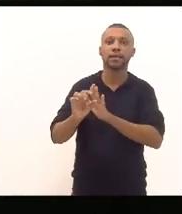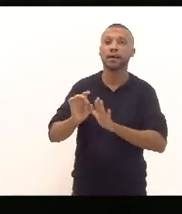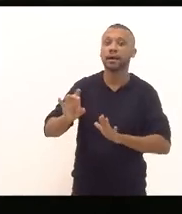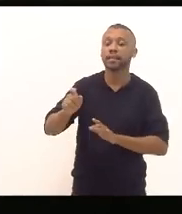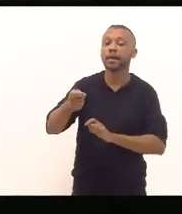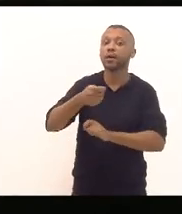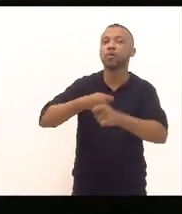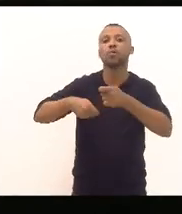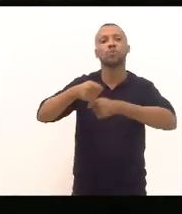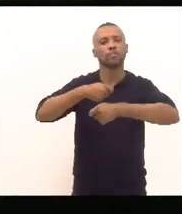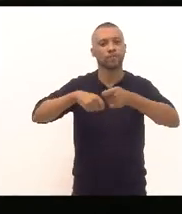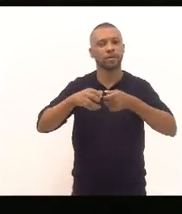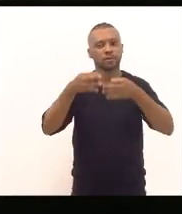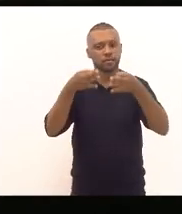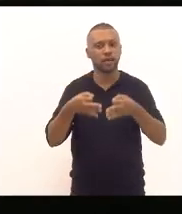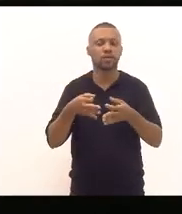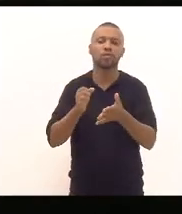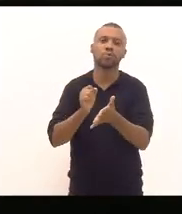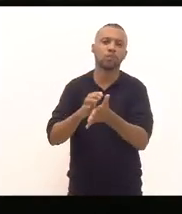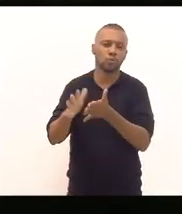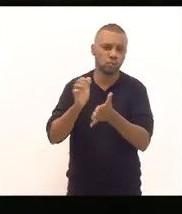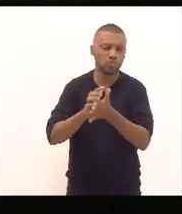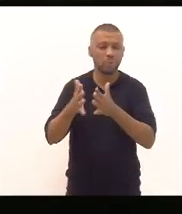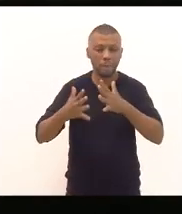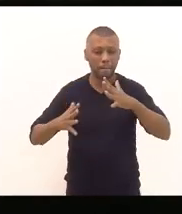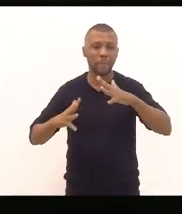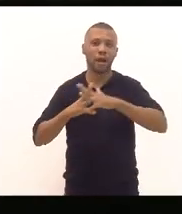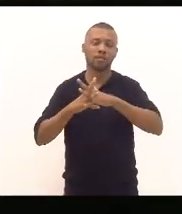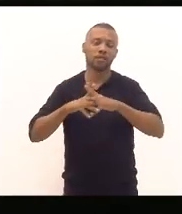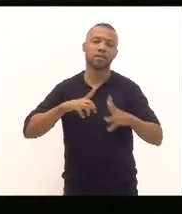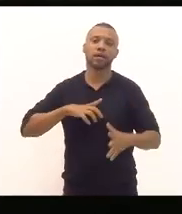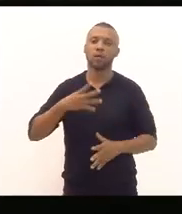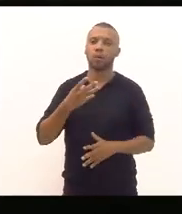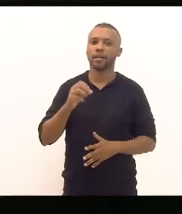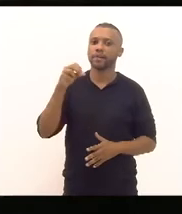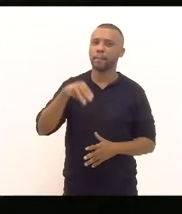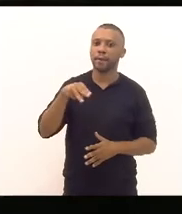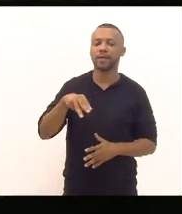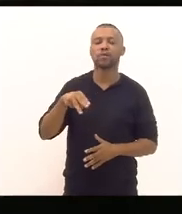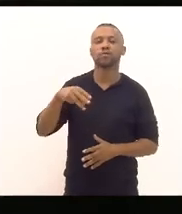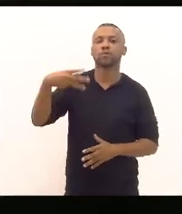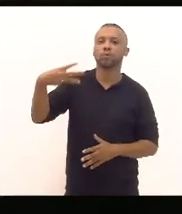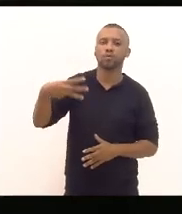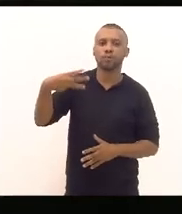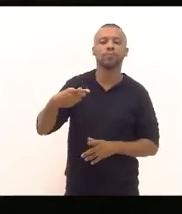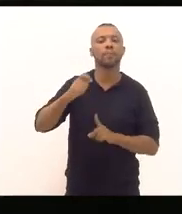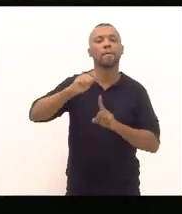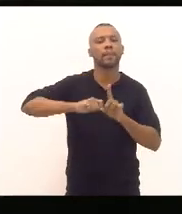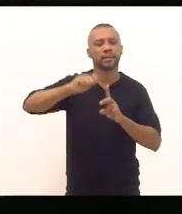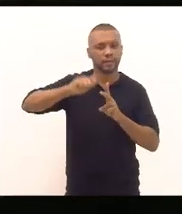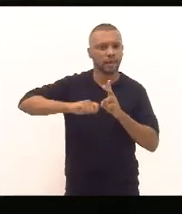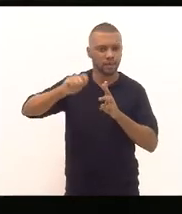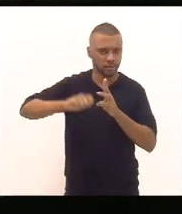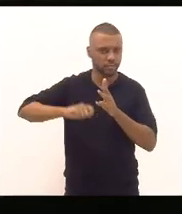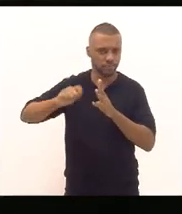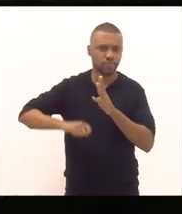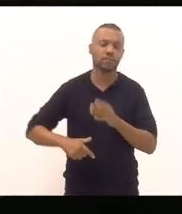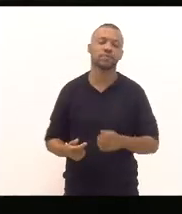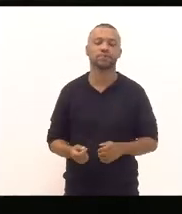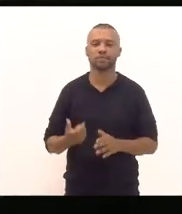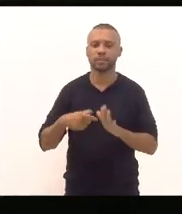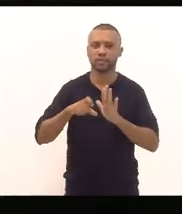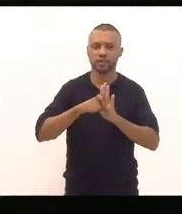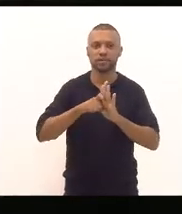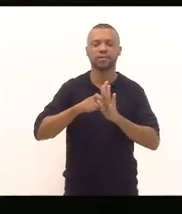economia ativa o consumo máximo será de 40 metros cúbicos mensais para que os primeiros